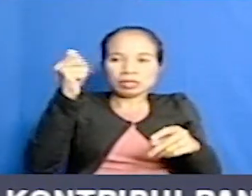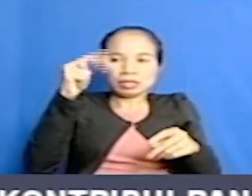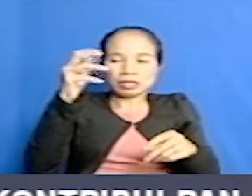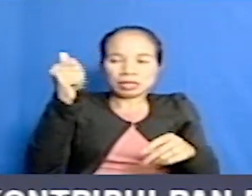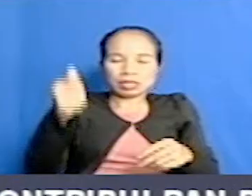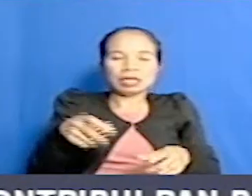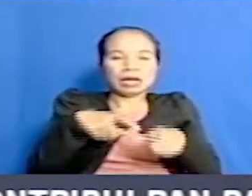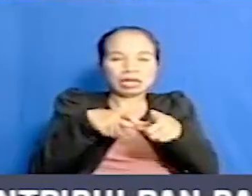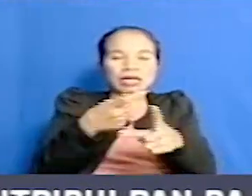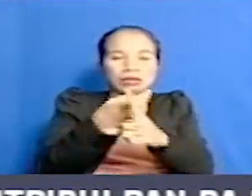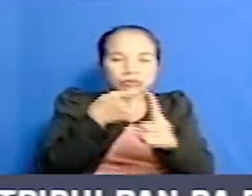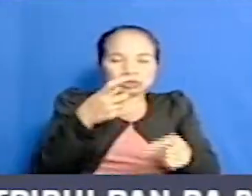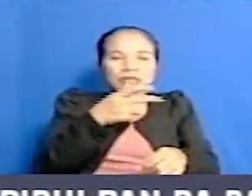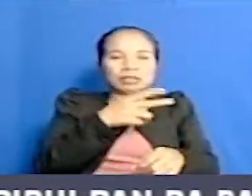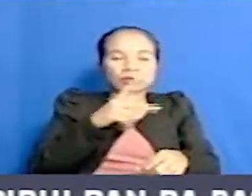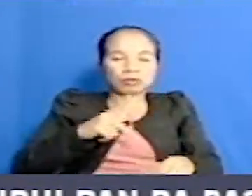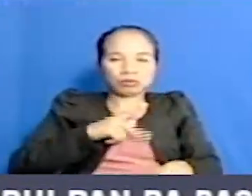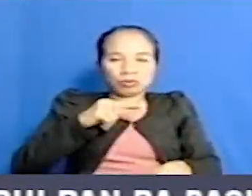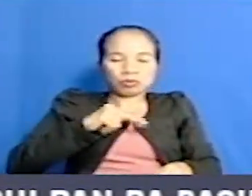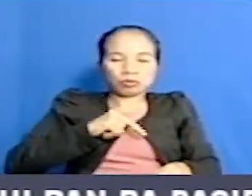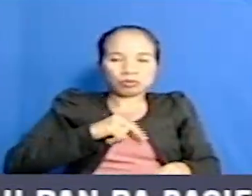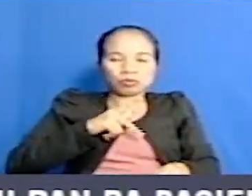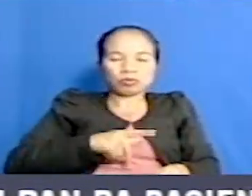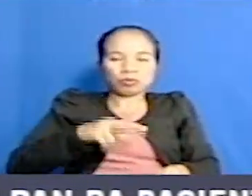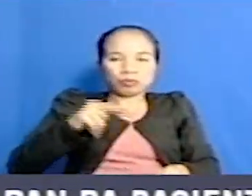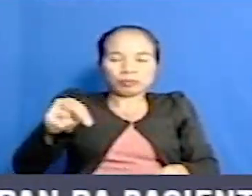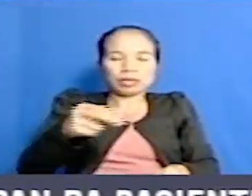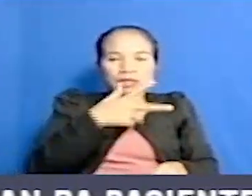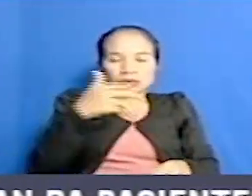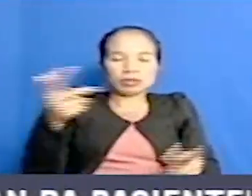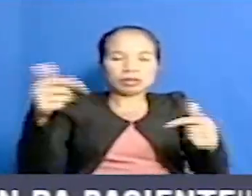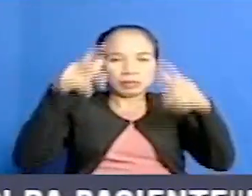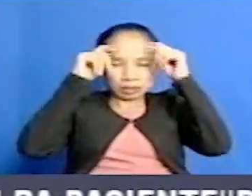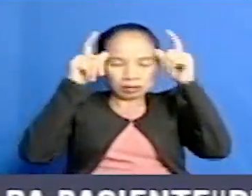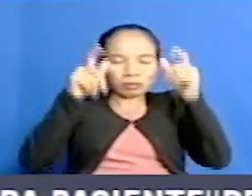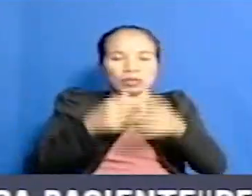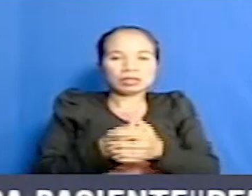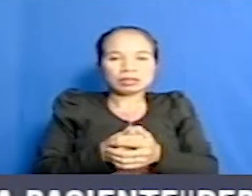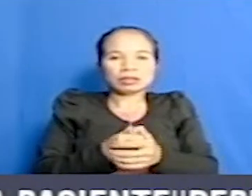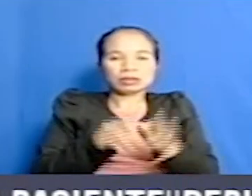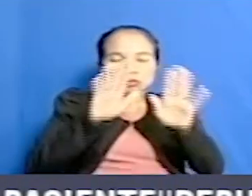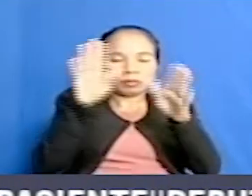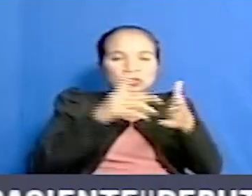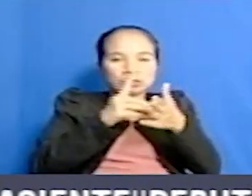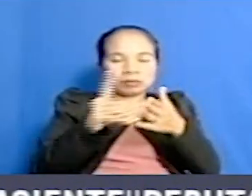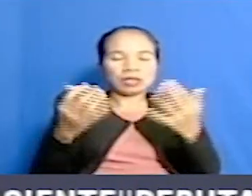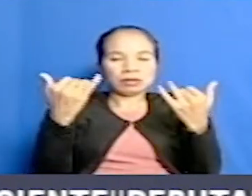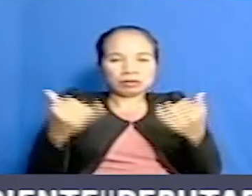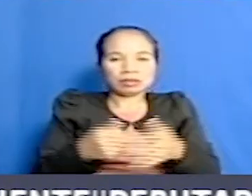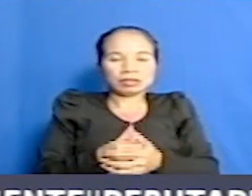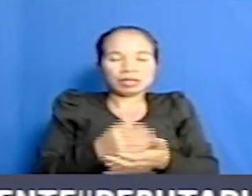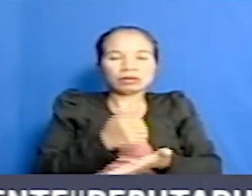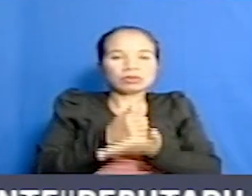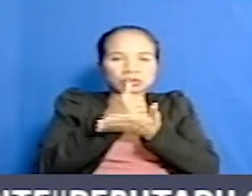betum Indonésia mai Timor-Leste, e haloran domingo, fim de semana, foi na lajne. Fundação Alola compromete a tua